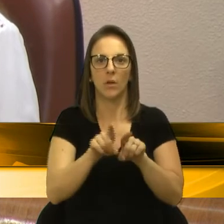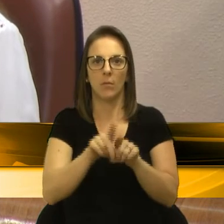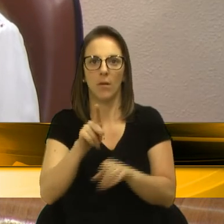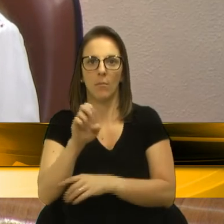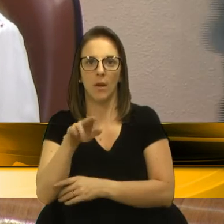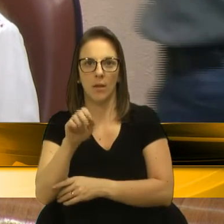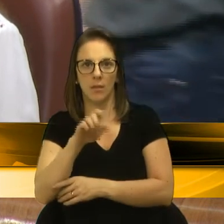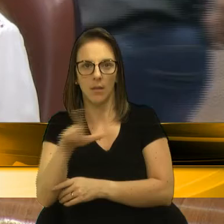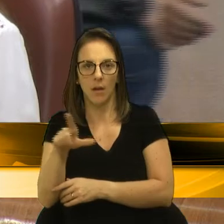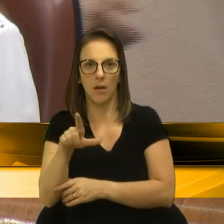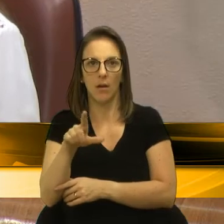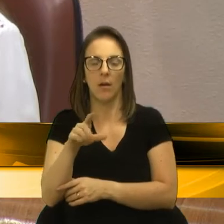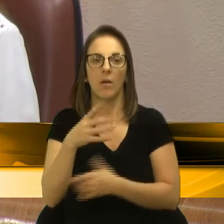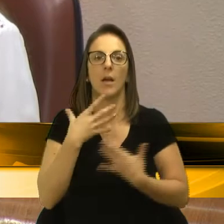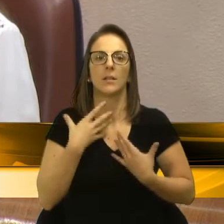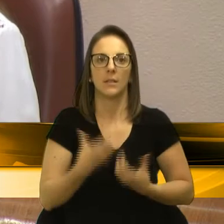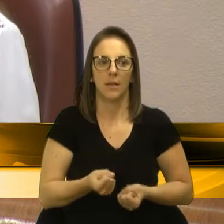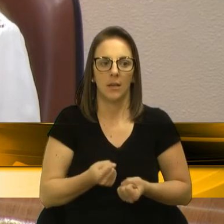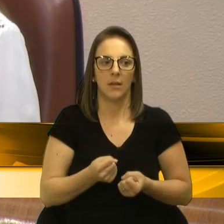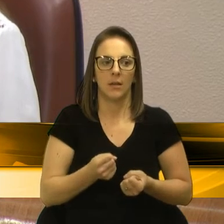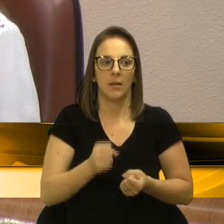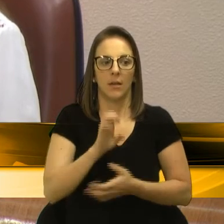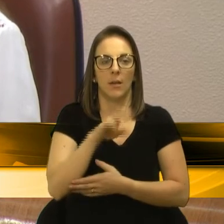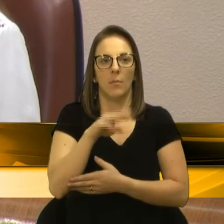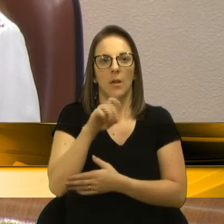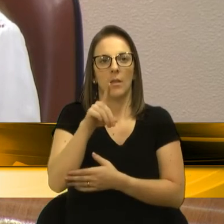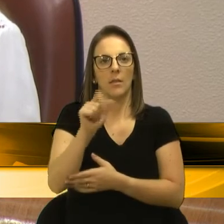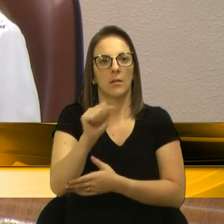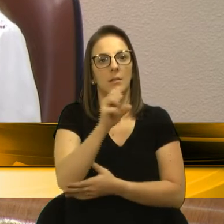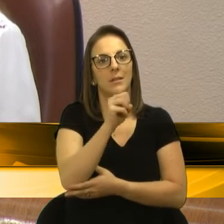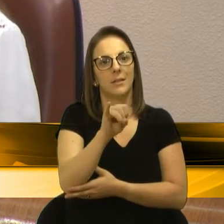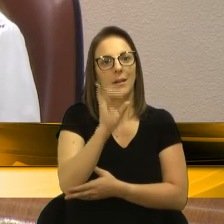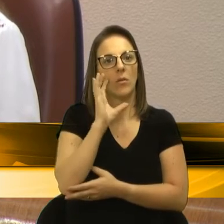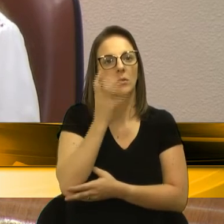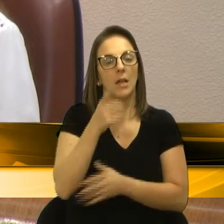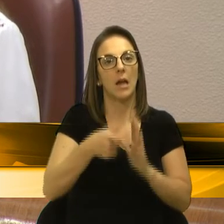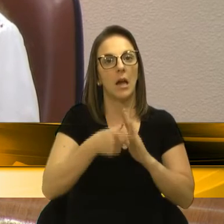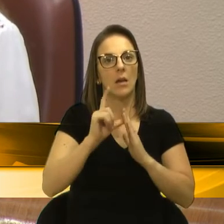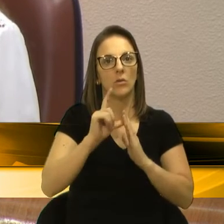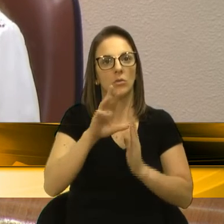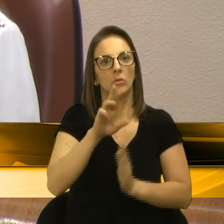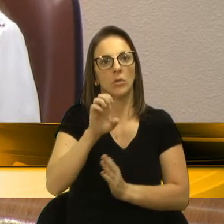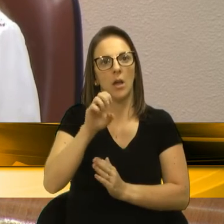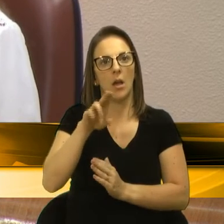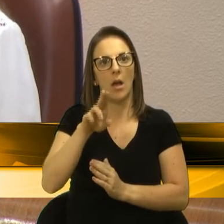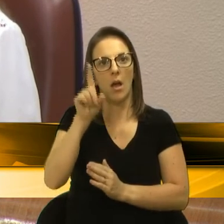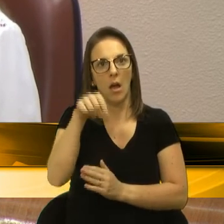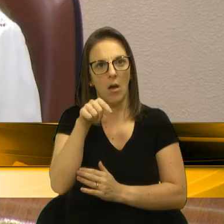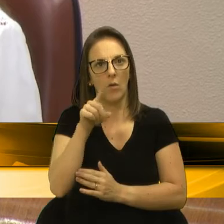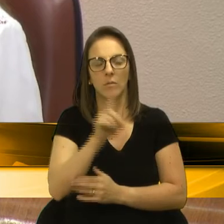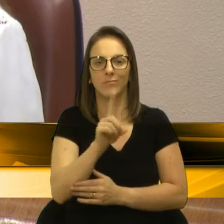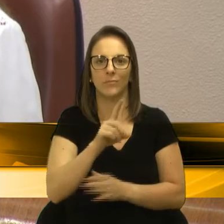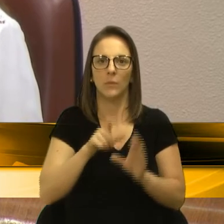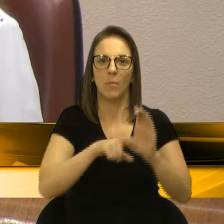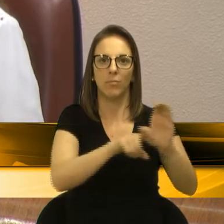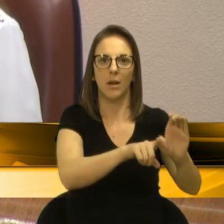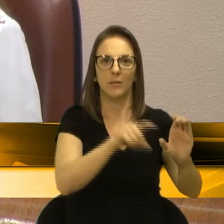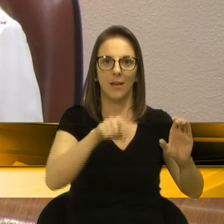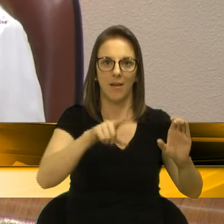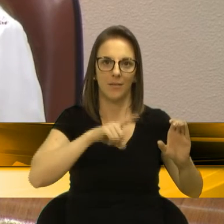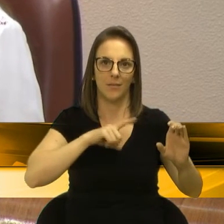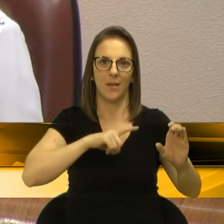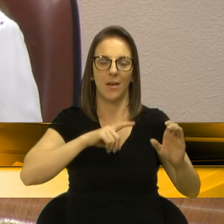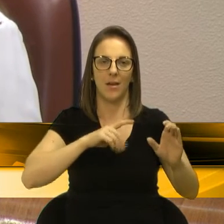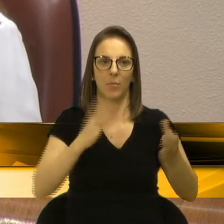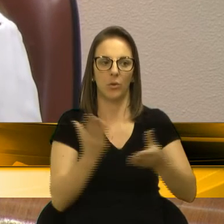emenda da inicial e, se ela ocorrer antes da citação do réu, não dependerá da concordância deste. No processo civil, podendo